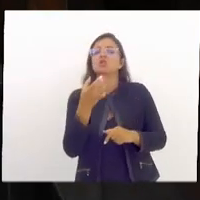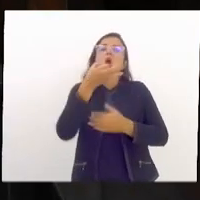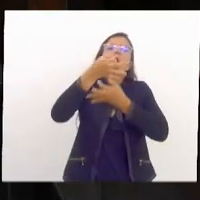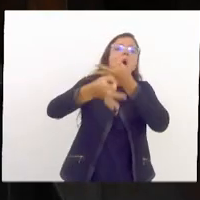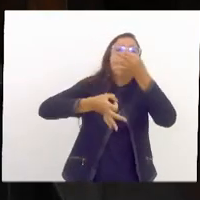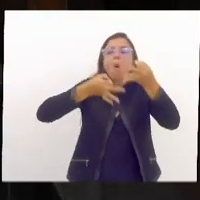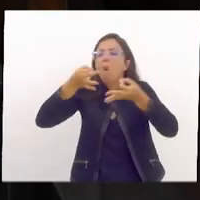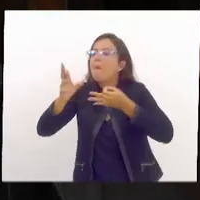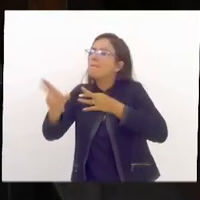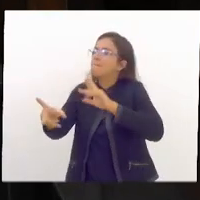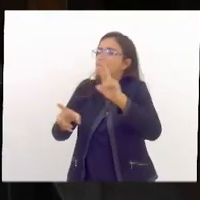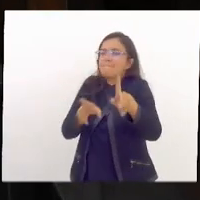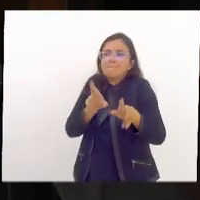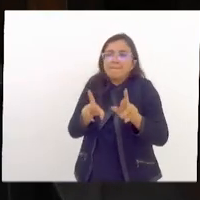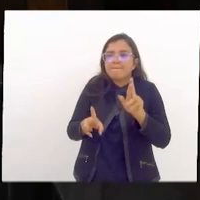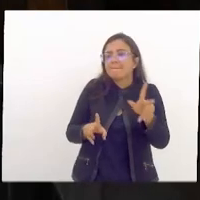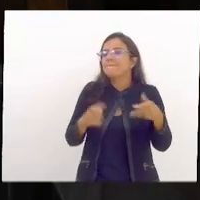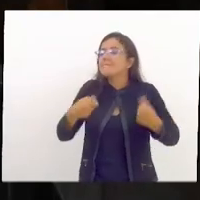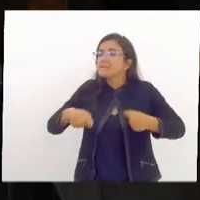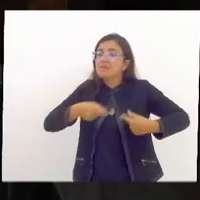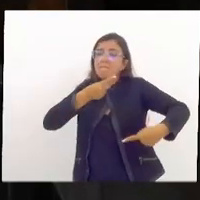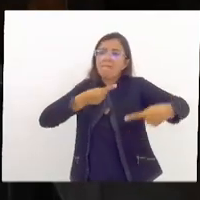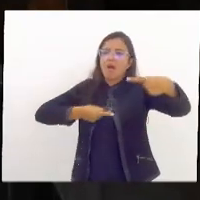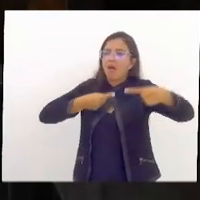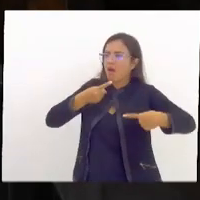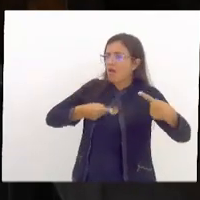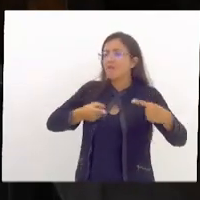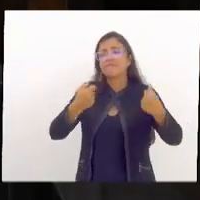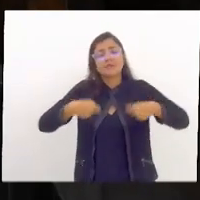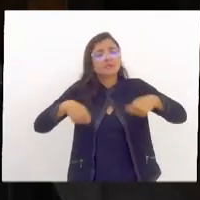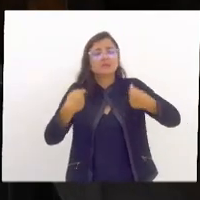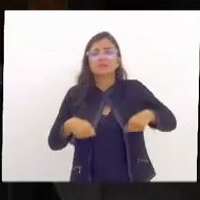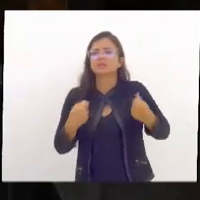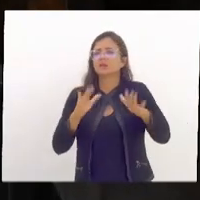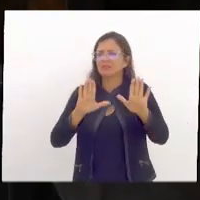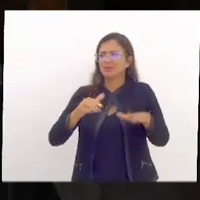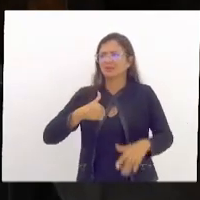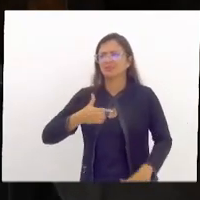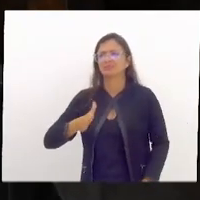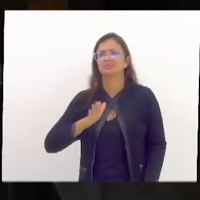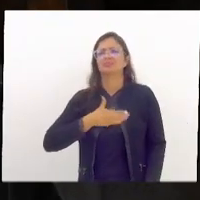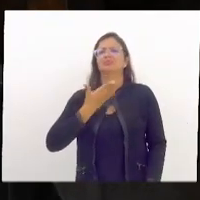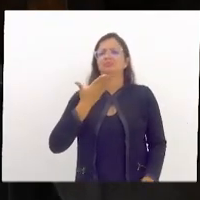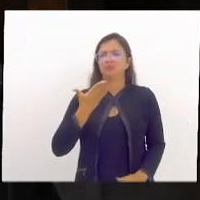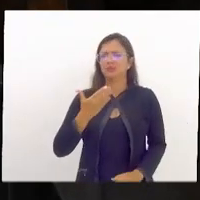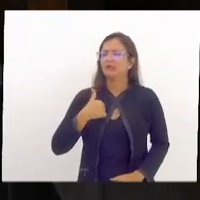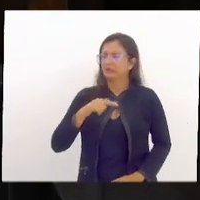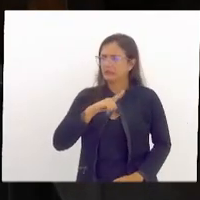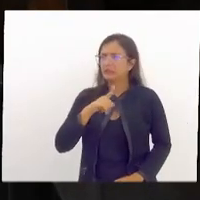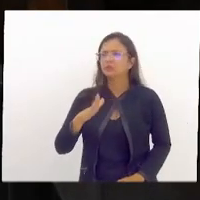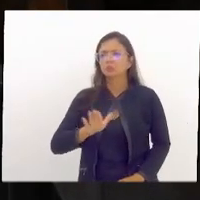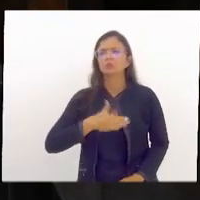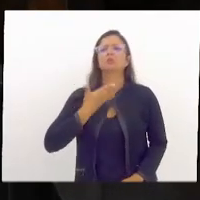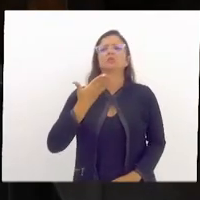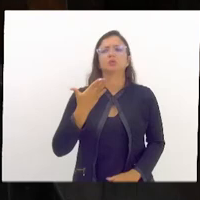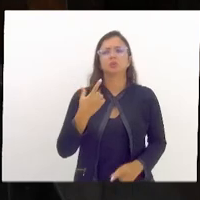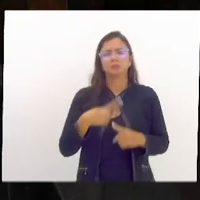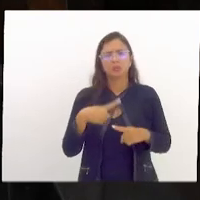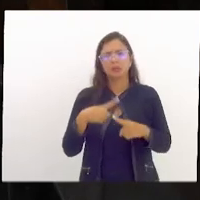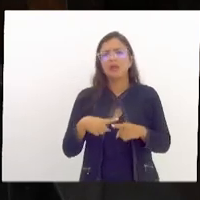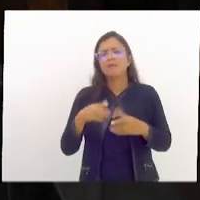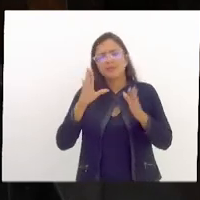Parlamento e fazermos debates. Mas eu confesso que eu fiquei um pouco surpreso de, ao término dessa